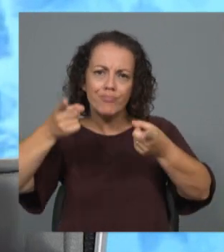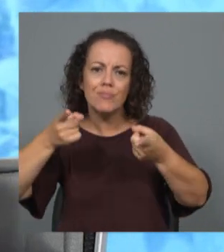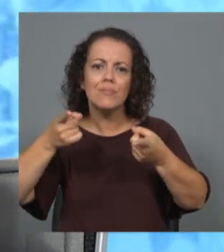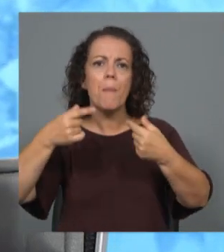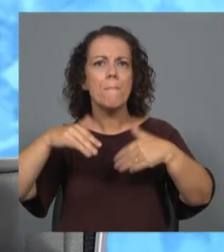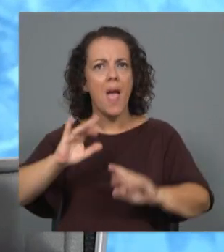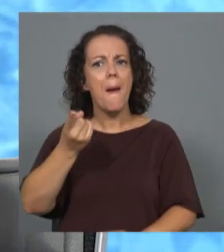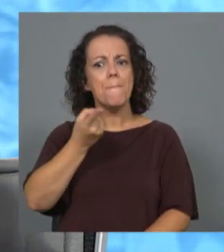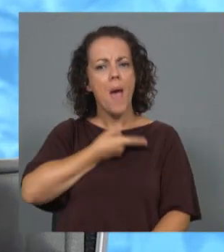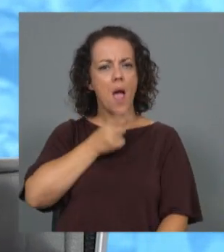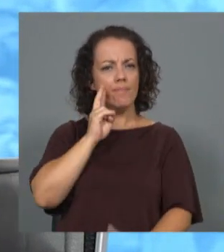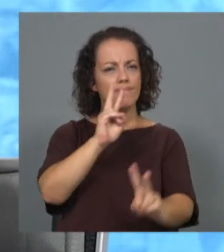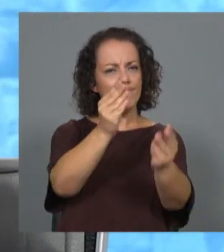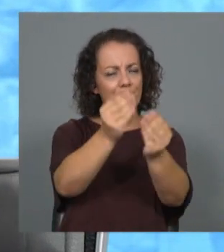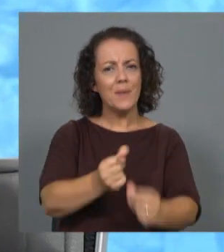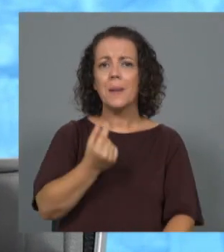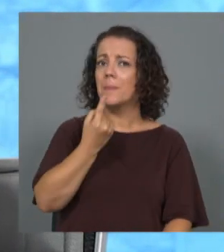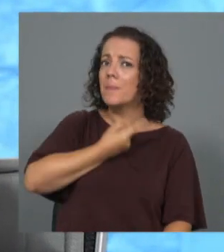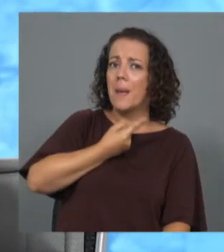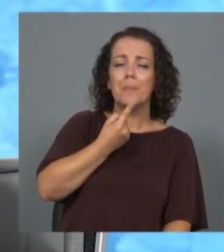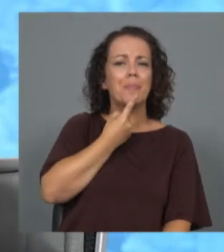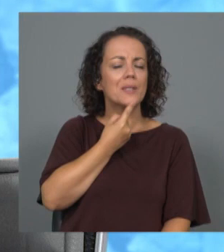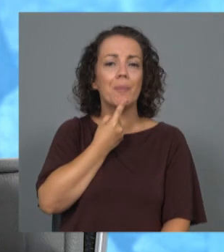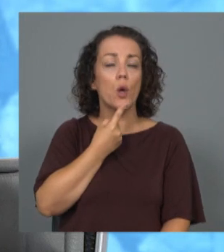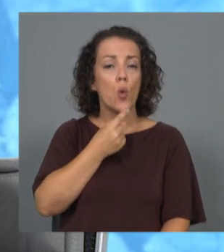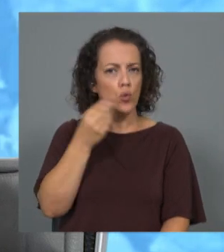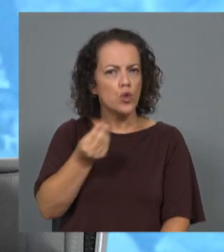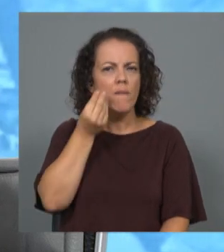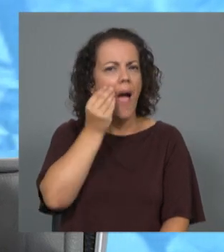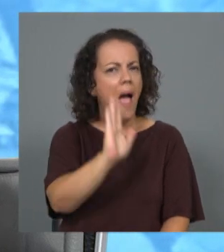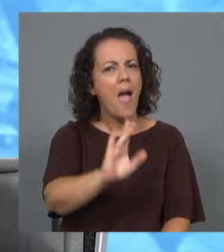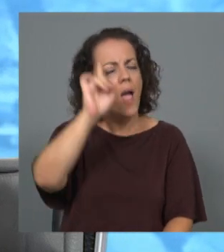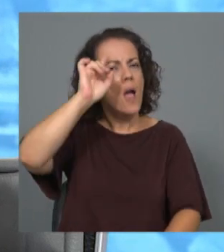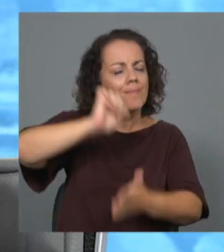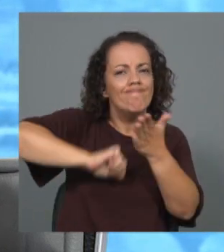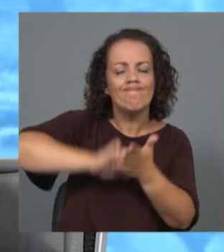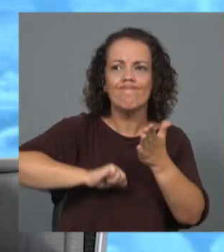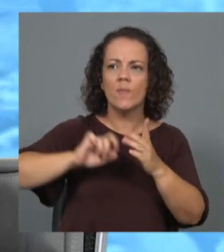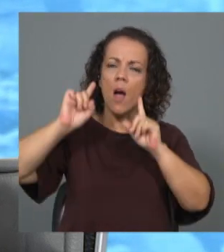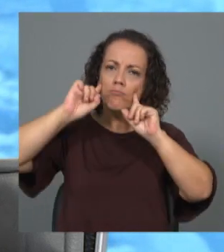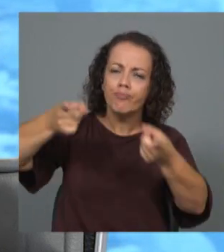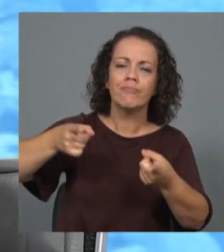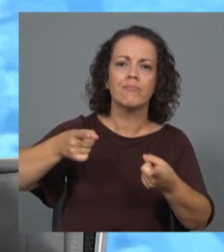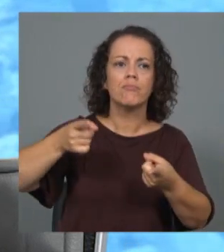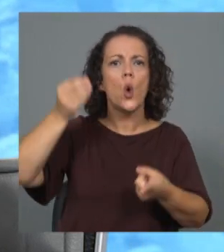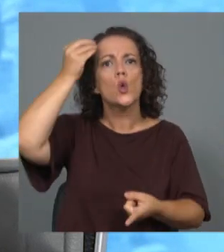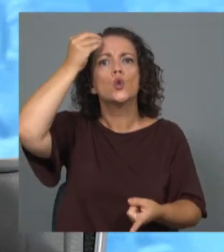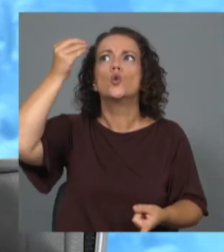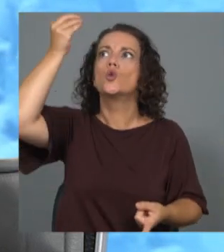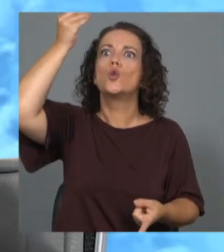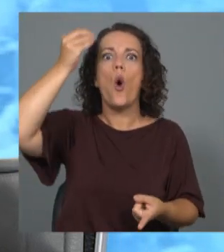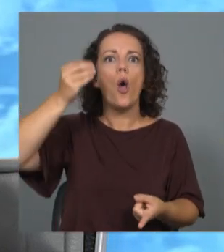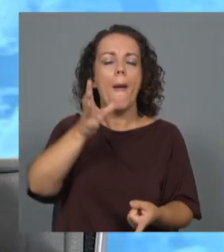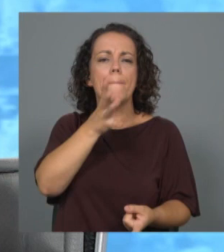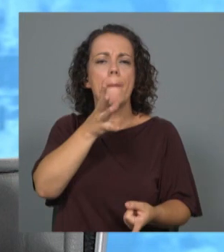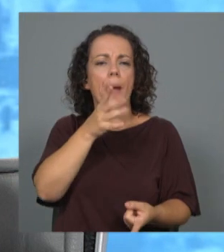entender a sua rebeldia. Um jovem tem que ser rebelde e tem que ser um sonhador. E eu acredito muito que